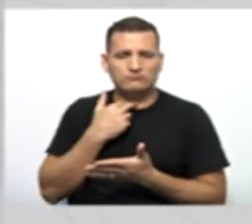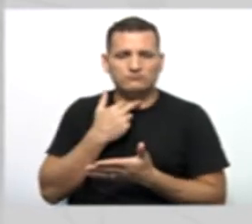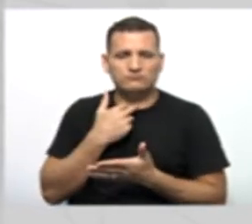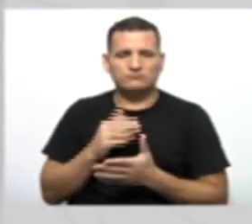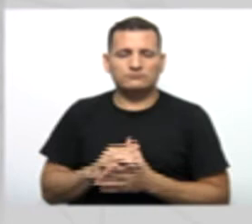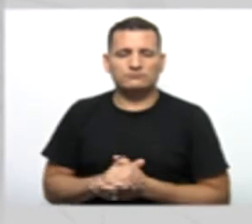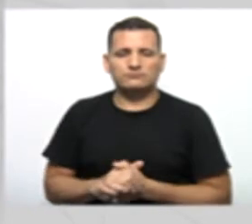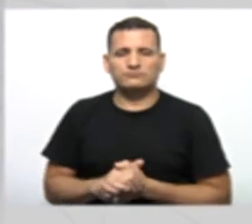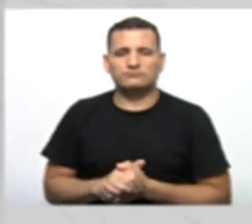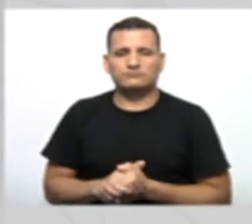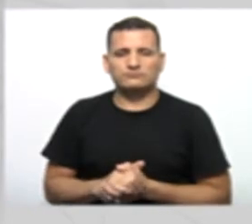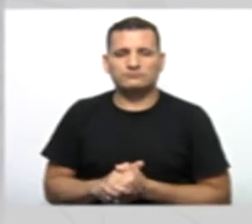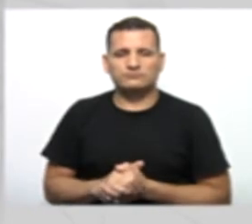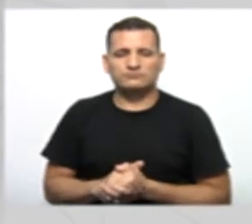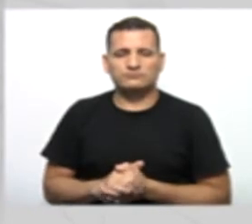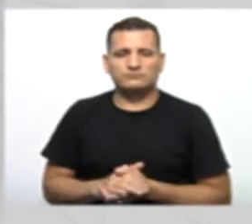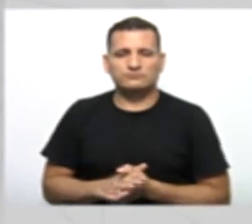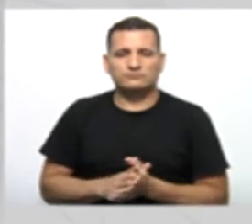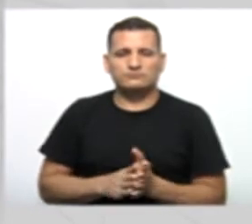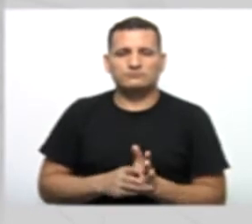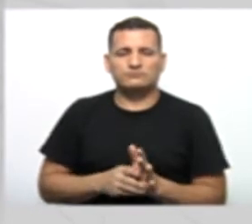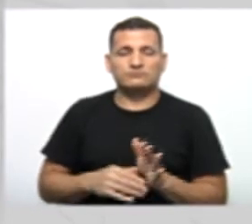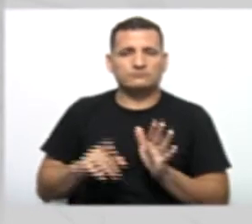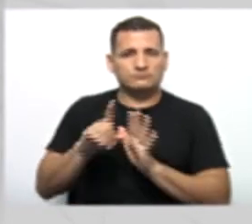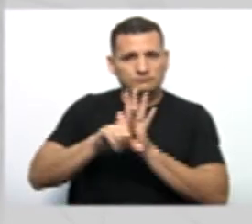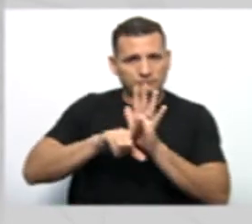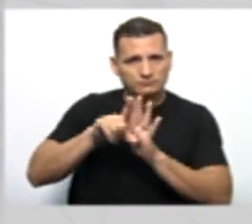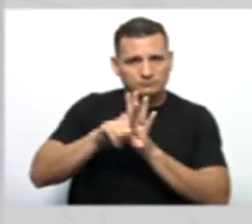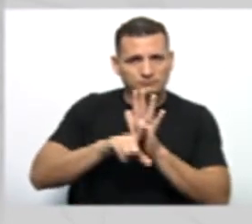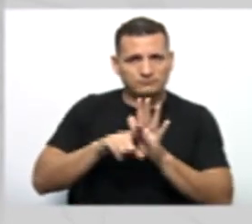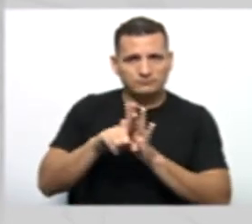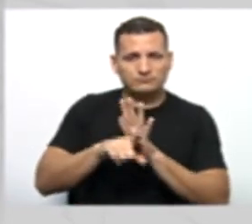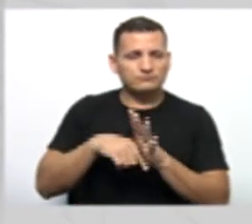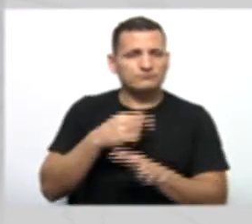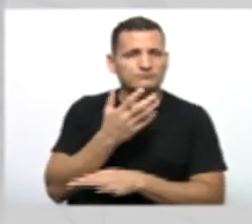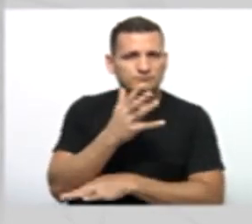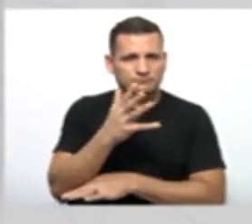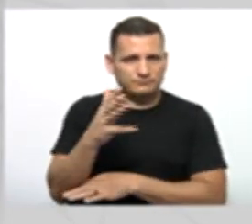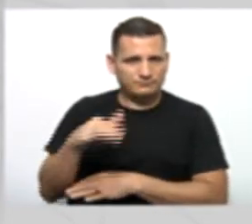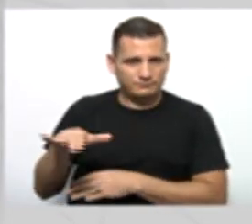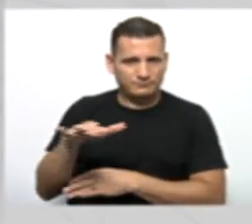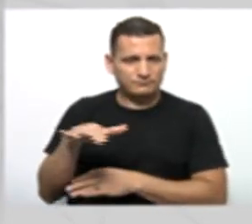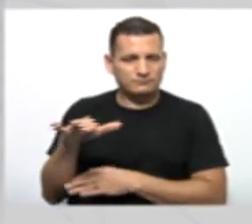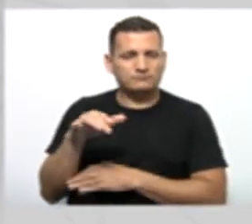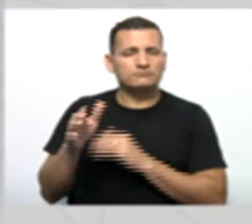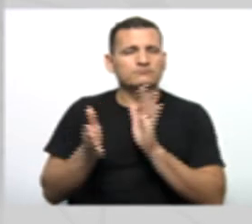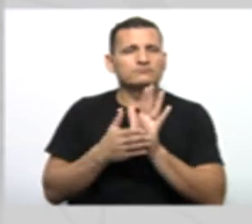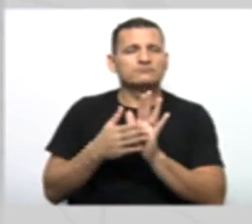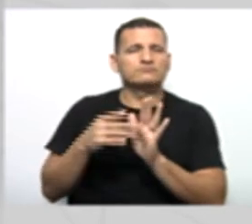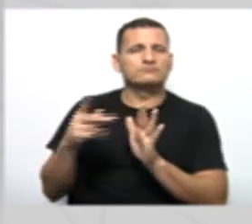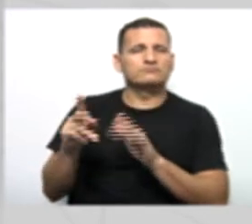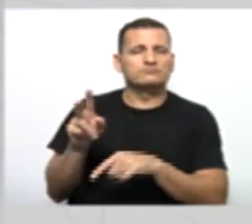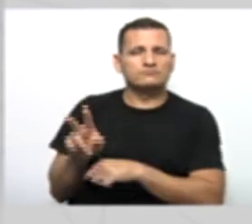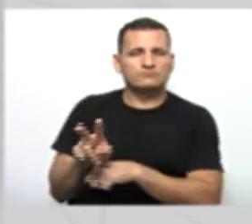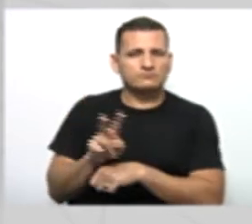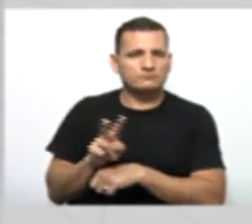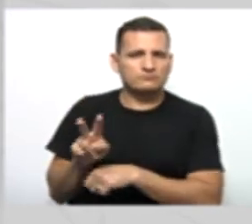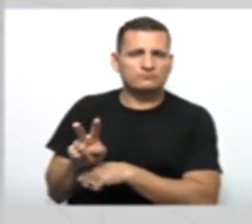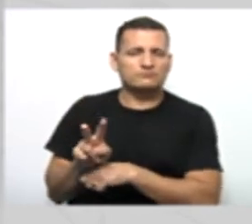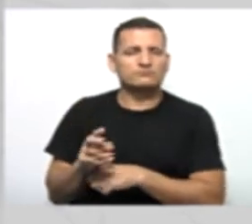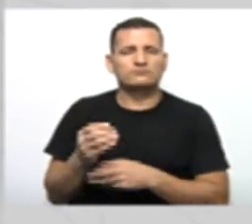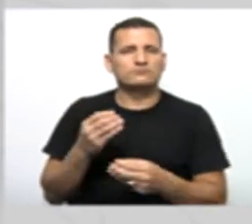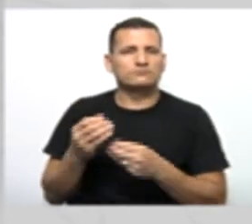E a legislação ambiental, para ela promover essa proteção do meio ambiente, ela tem todo um